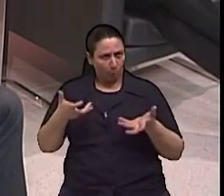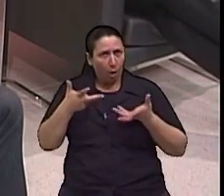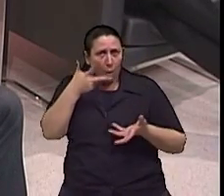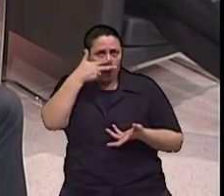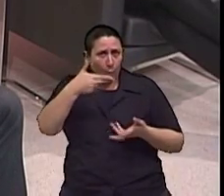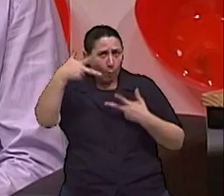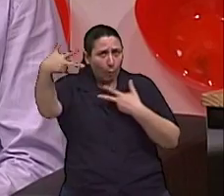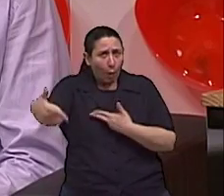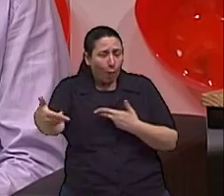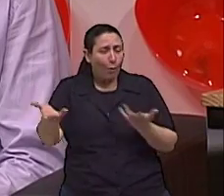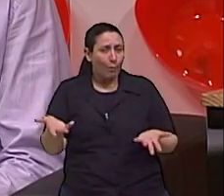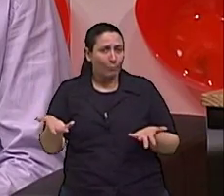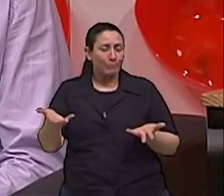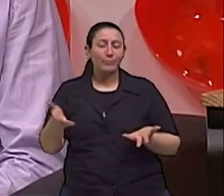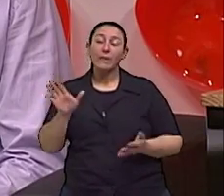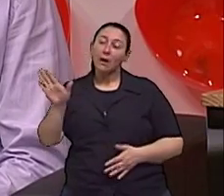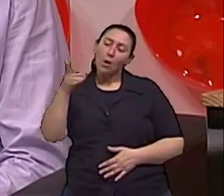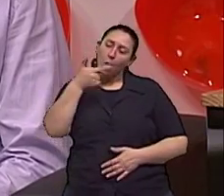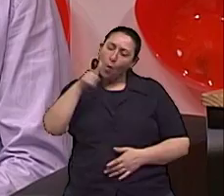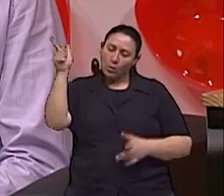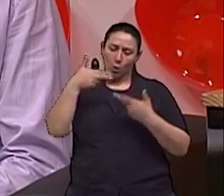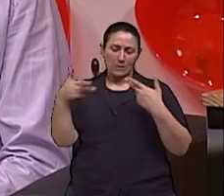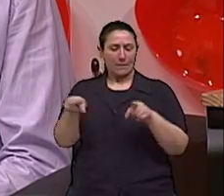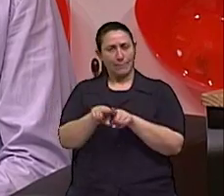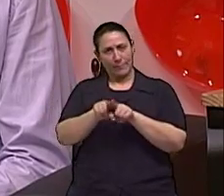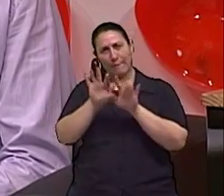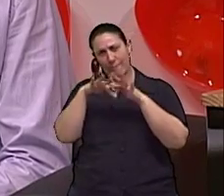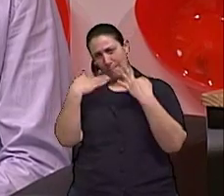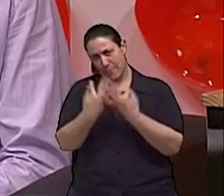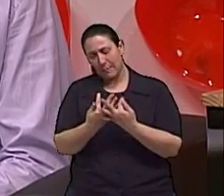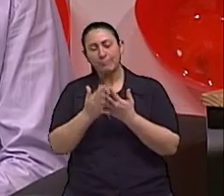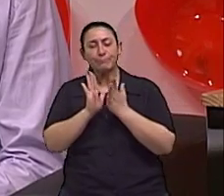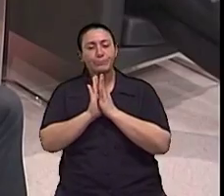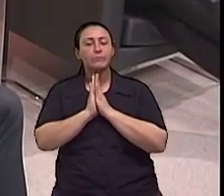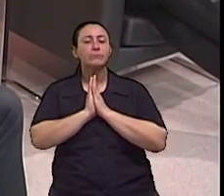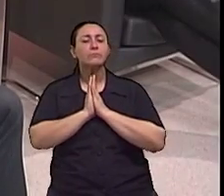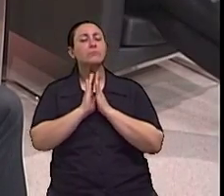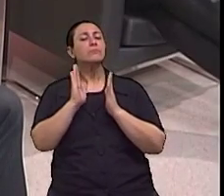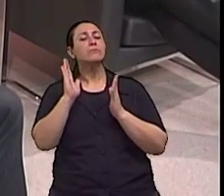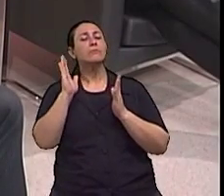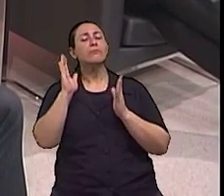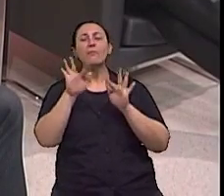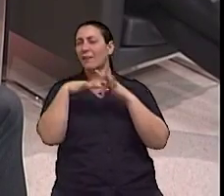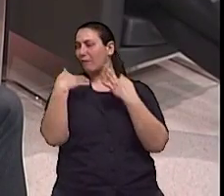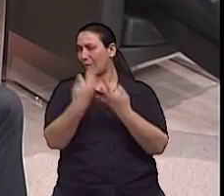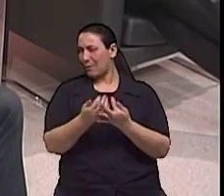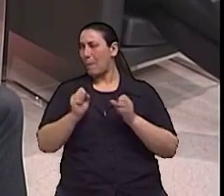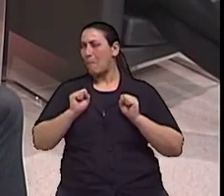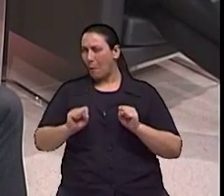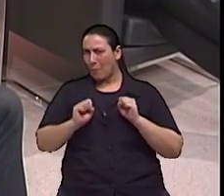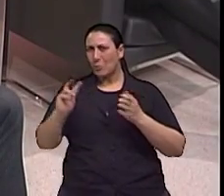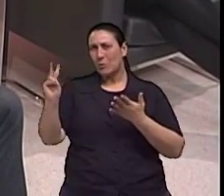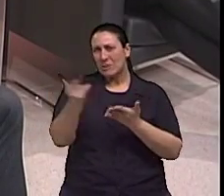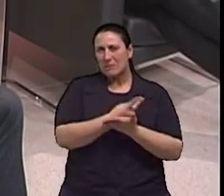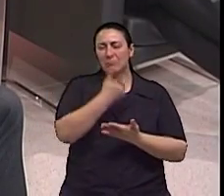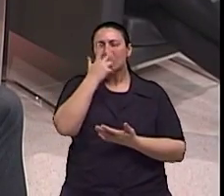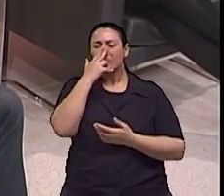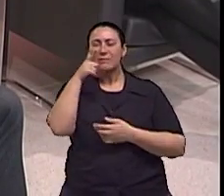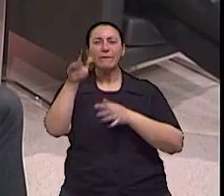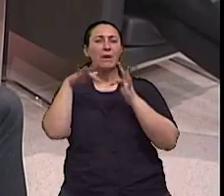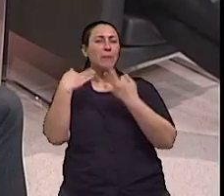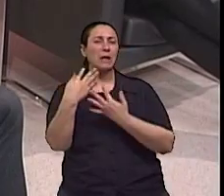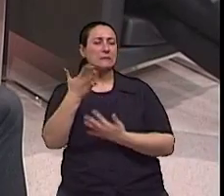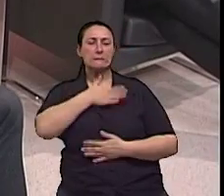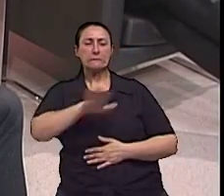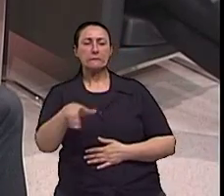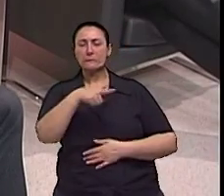te perguntar uma outra questão da família. Será que a família não está indo contra a velhice mesmo, que